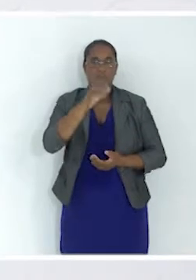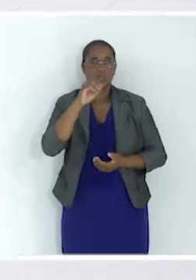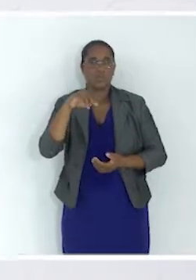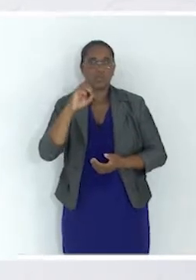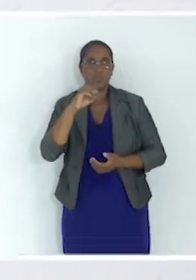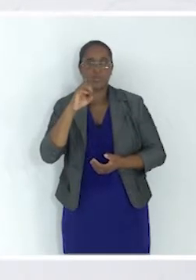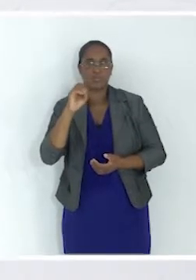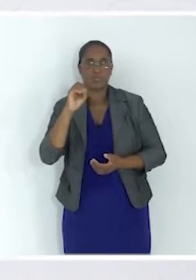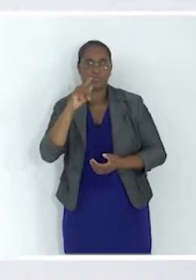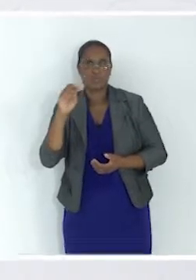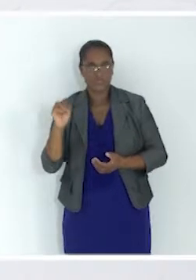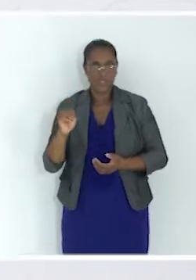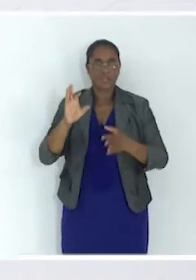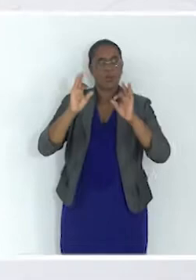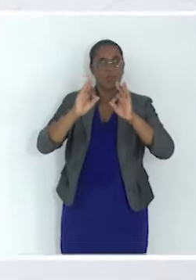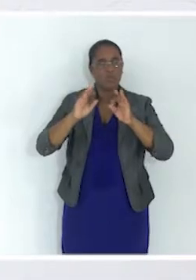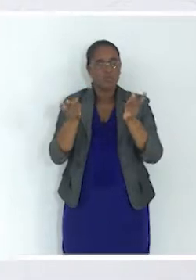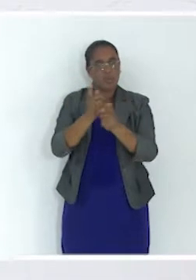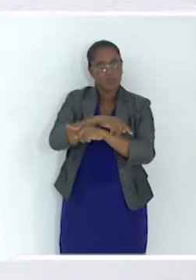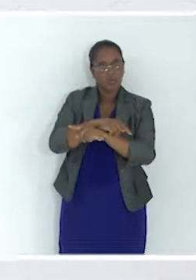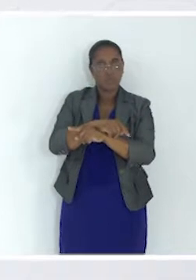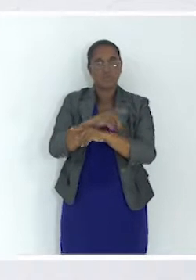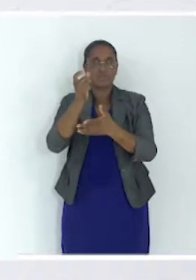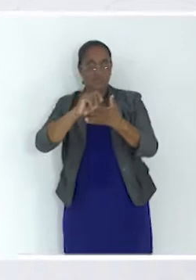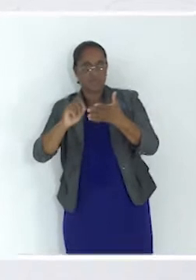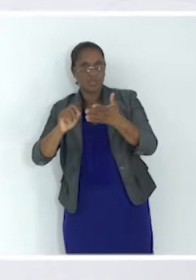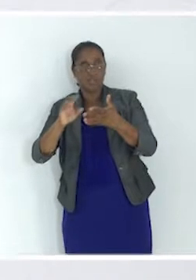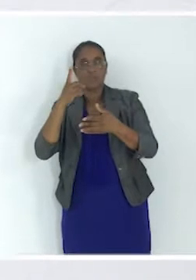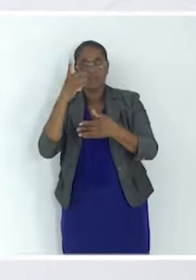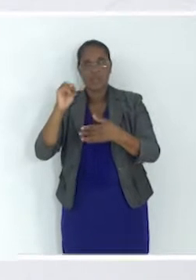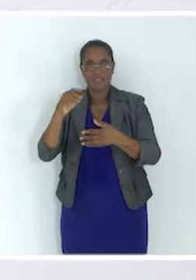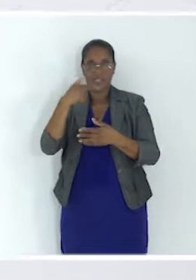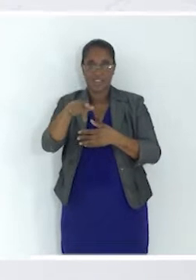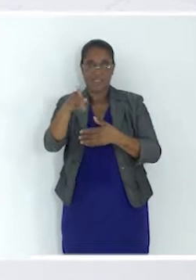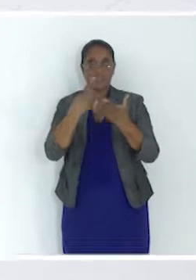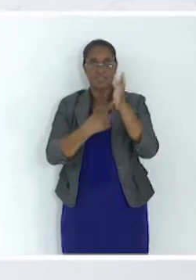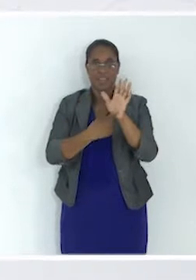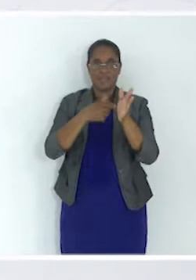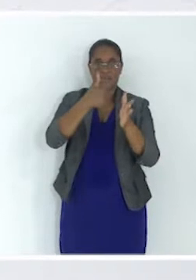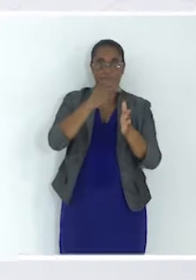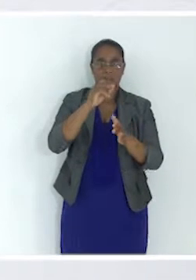acrescenta-se um S. Vocês têm ali exemplo. Batalhão, batalhões.